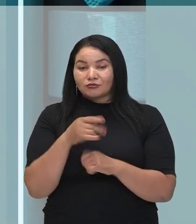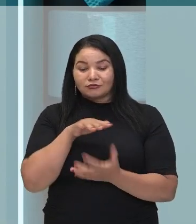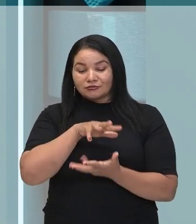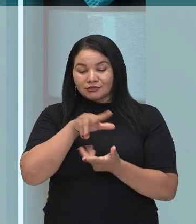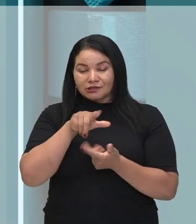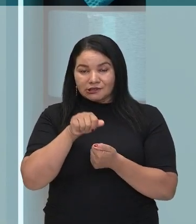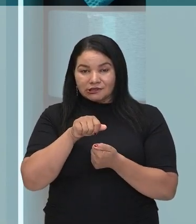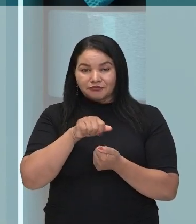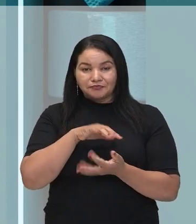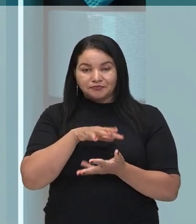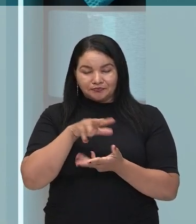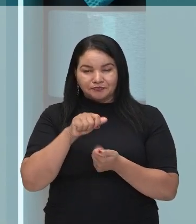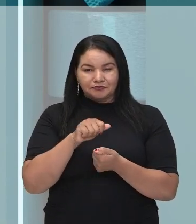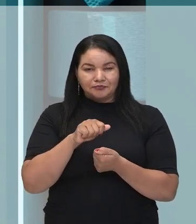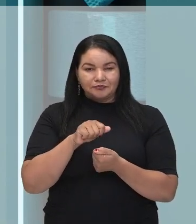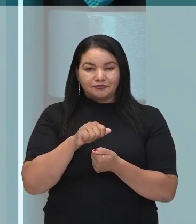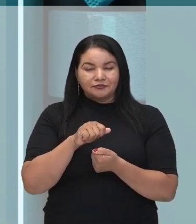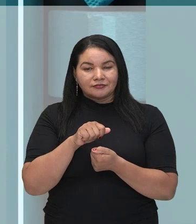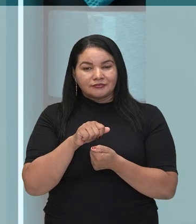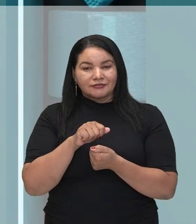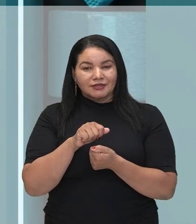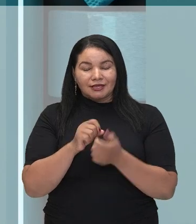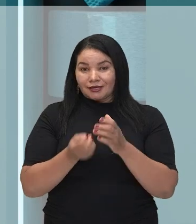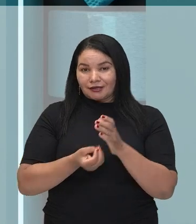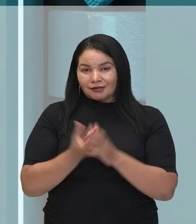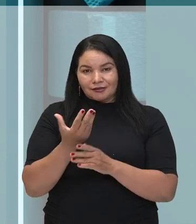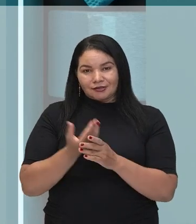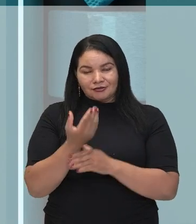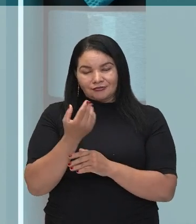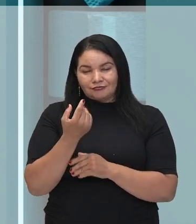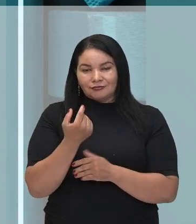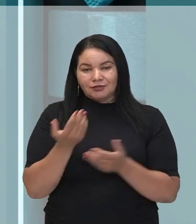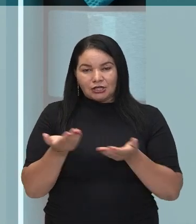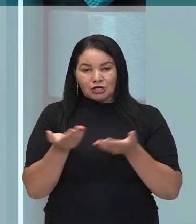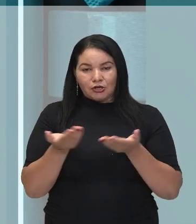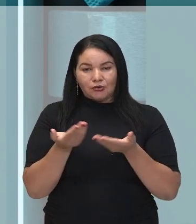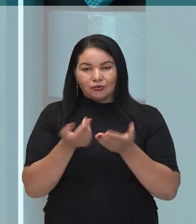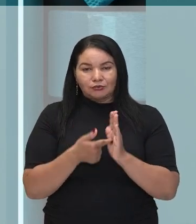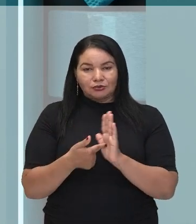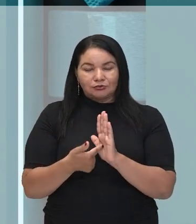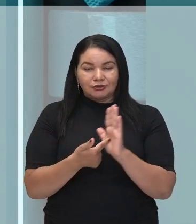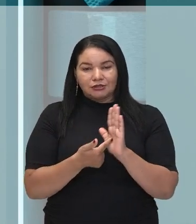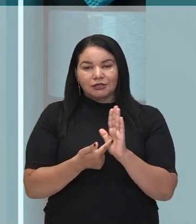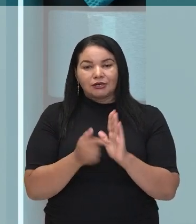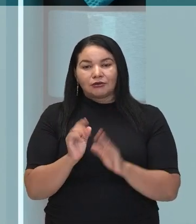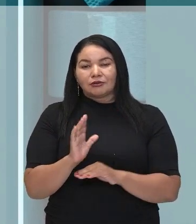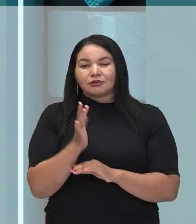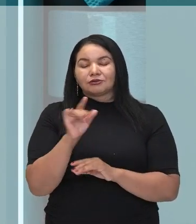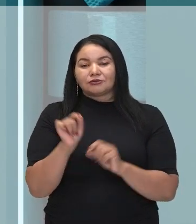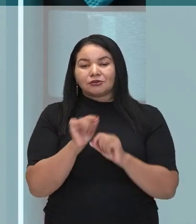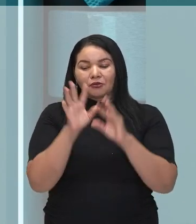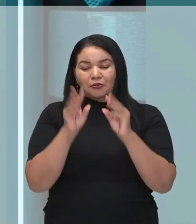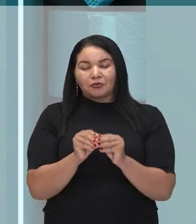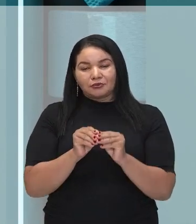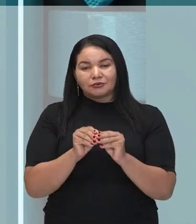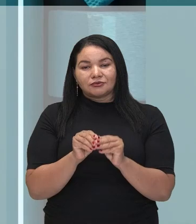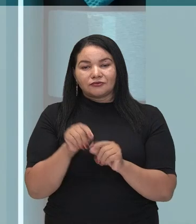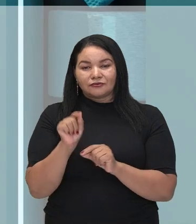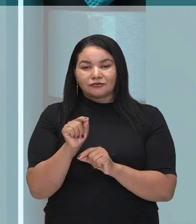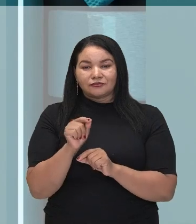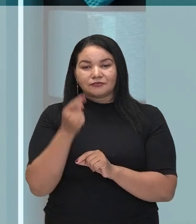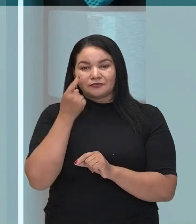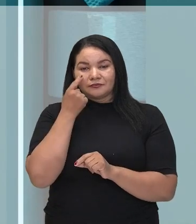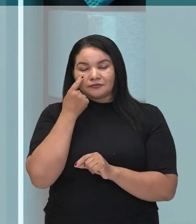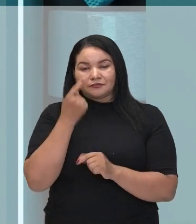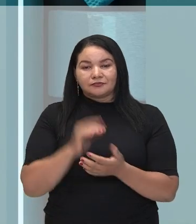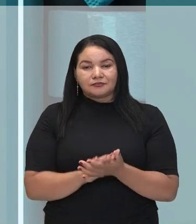planeta que criamos aqui, que ele vai trazer essa situação das abreviações. Então, preste atenção, daqui a